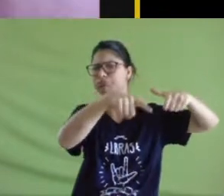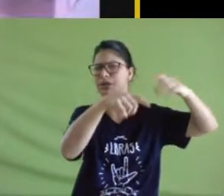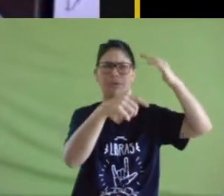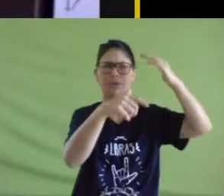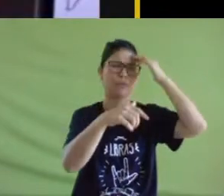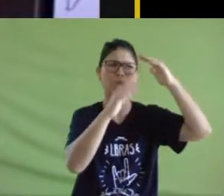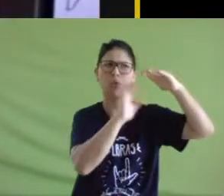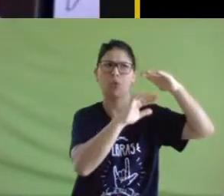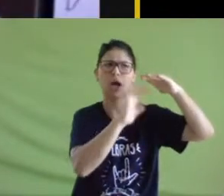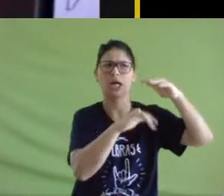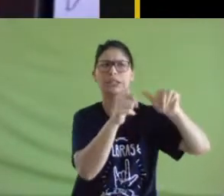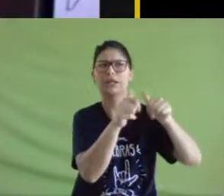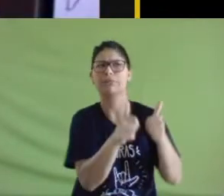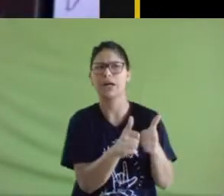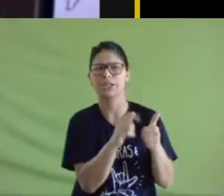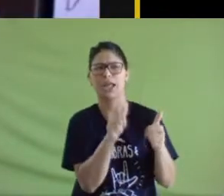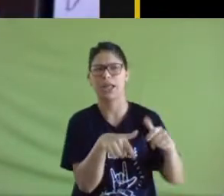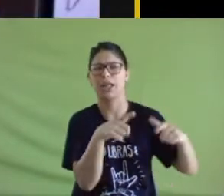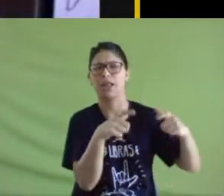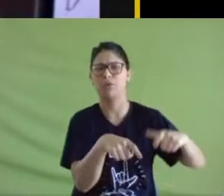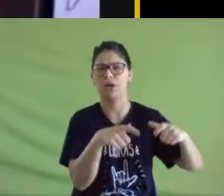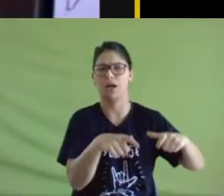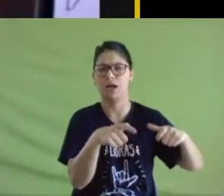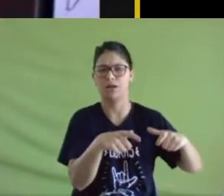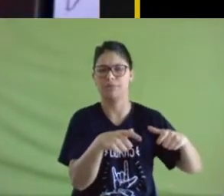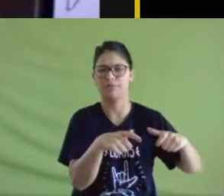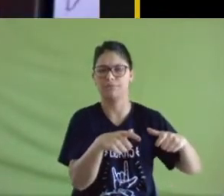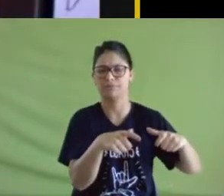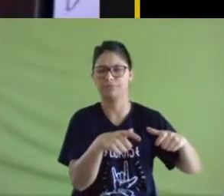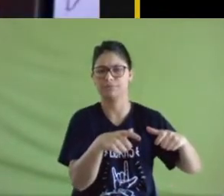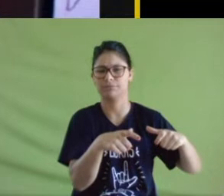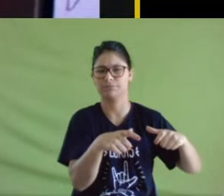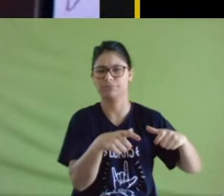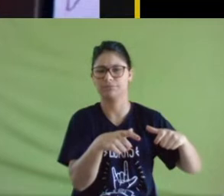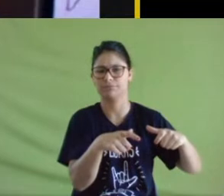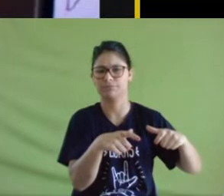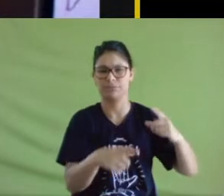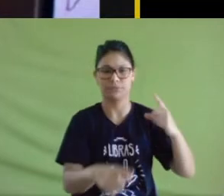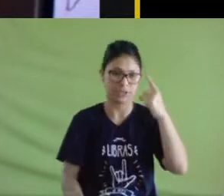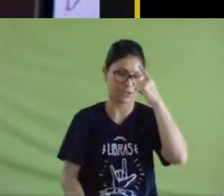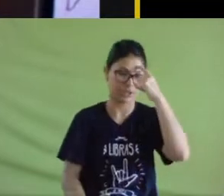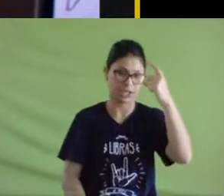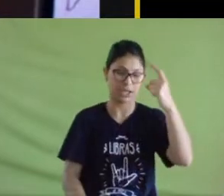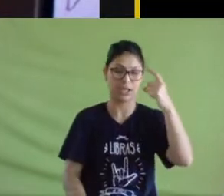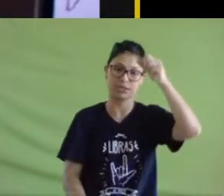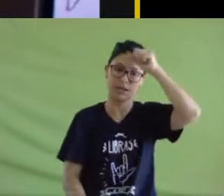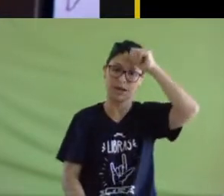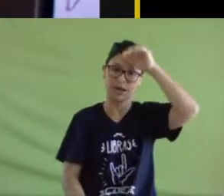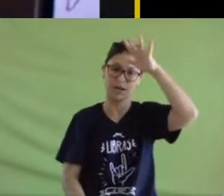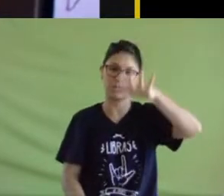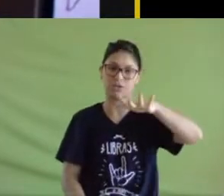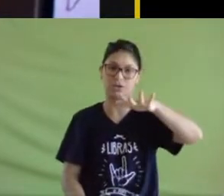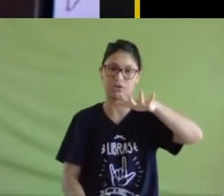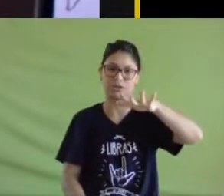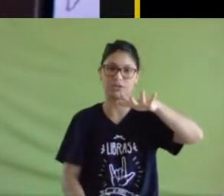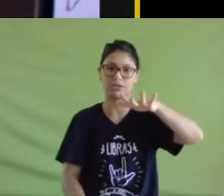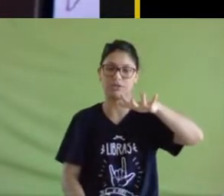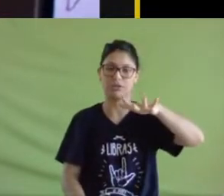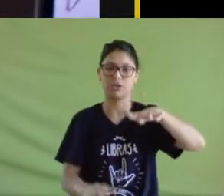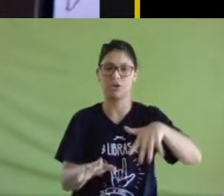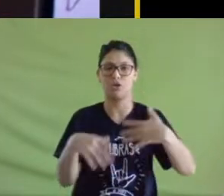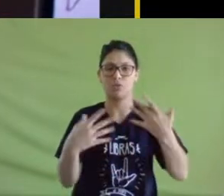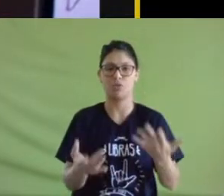imagem, é um lugar. E nesse sentido, a ideia, diz o Aristóteles, quando a